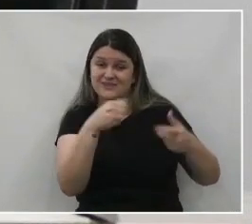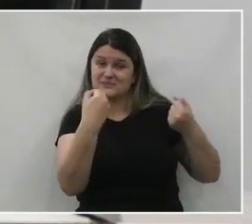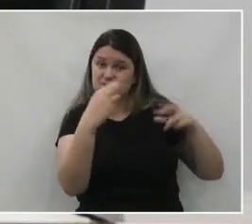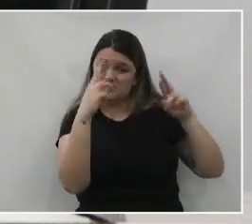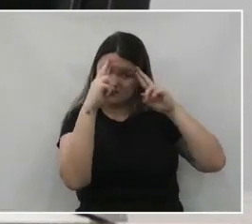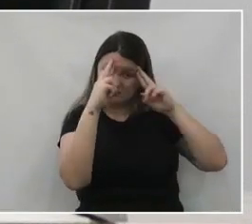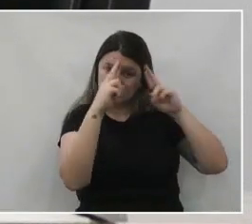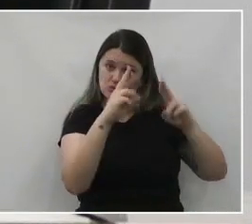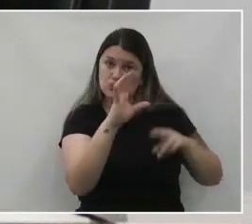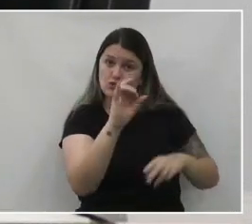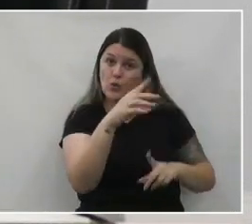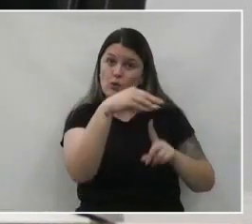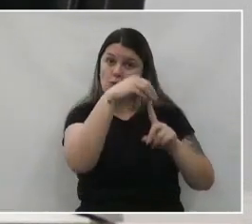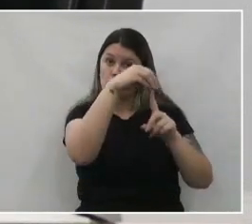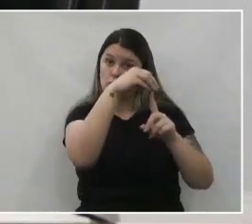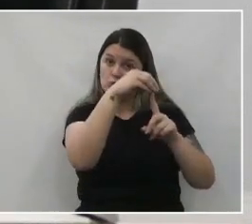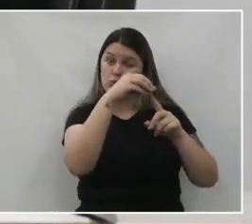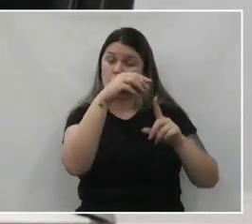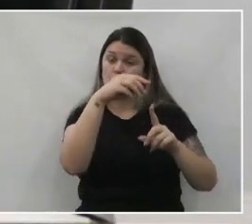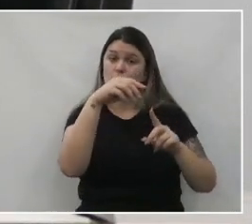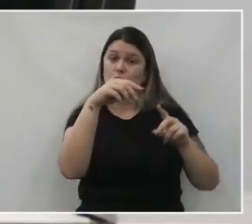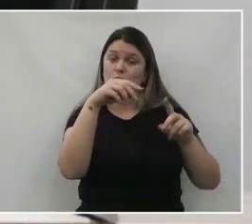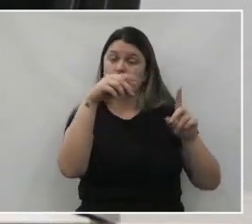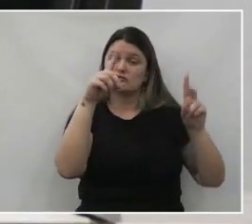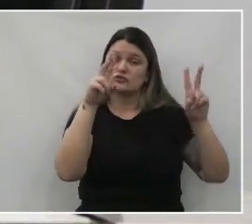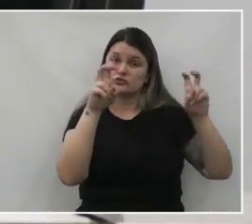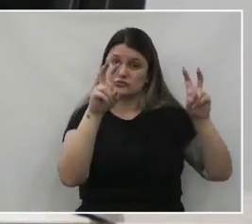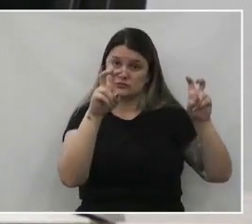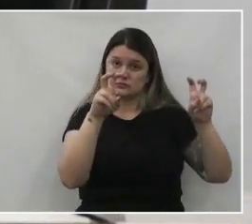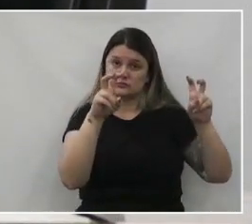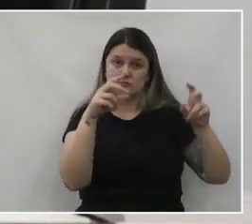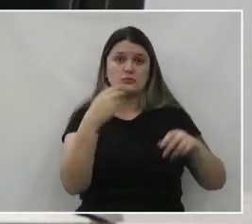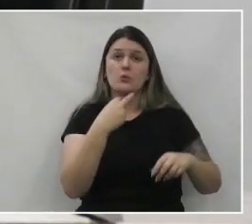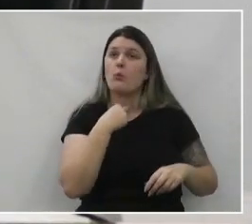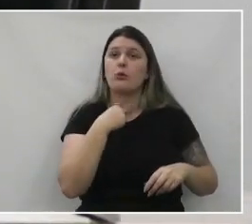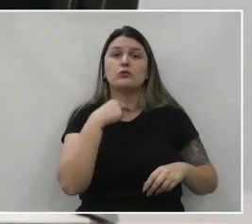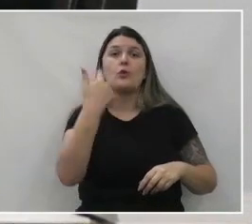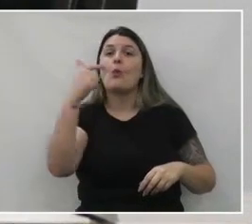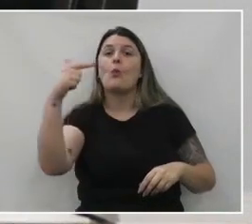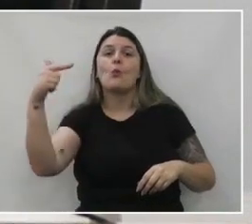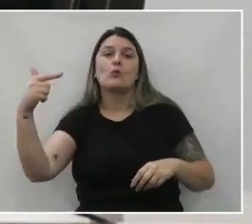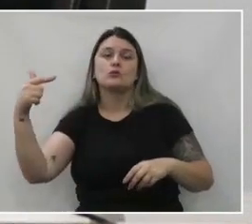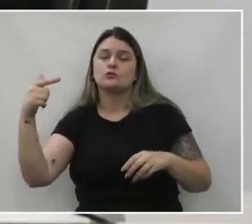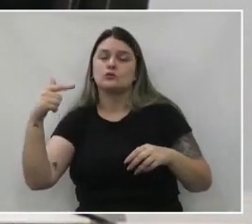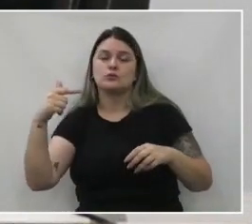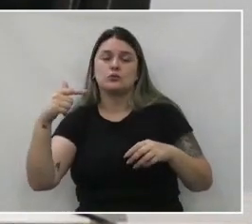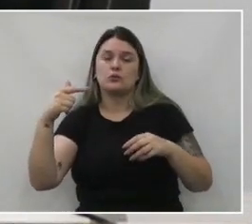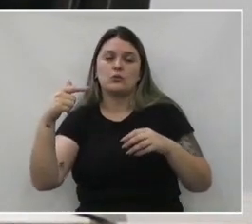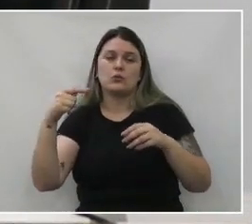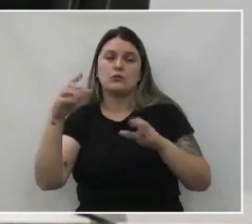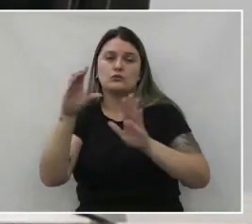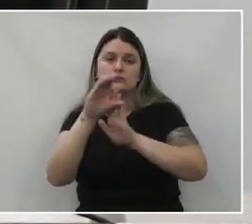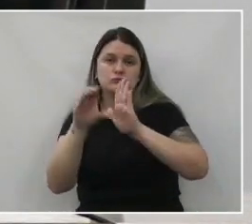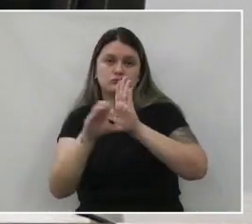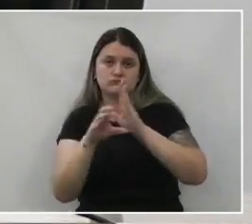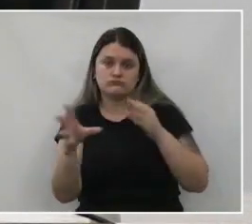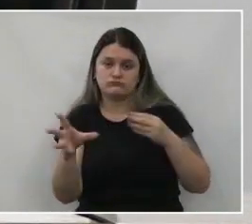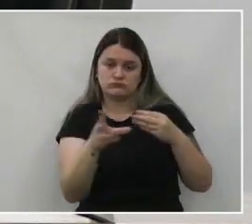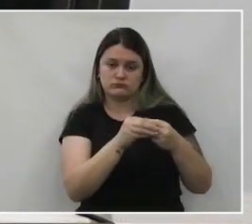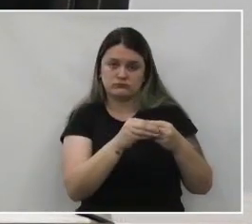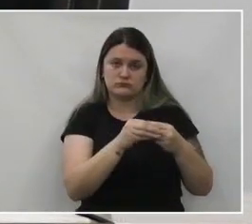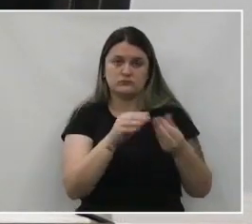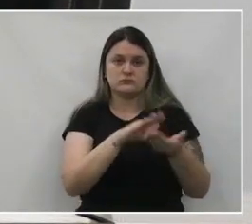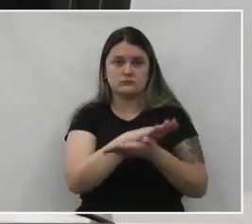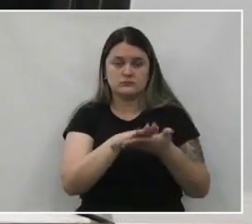se tramitar de maneira isolada, não tendo outra matéria para compor a pauta. Em nada